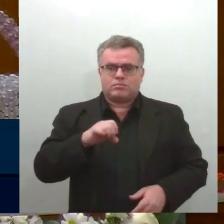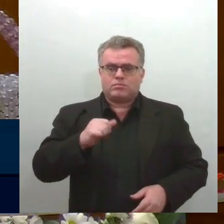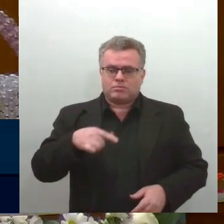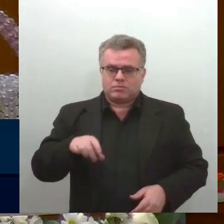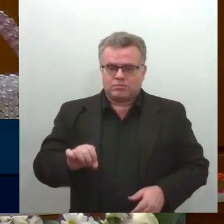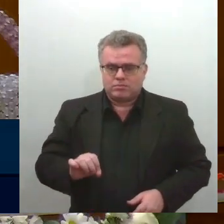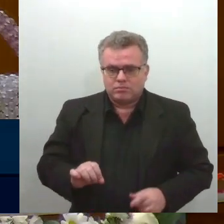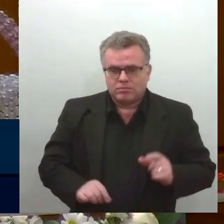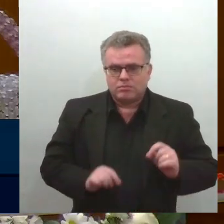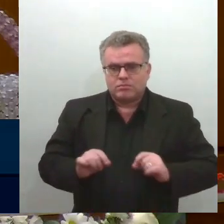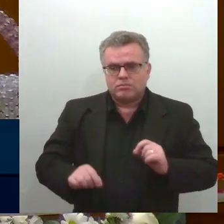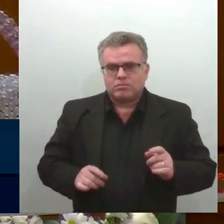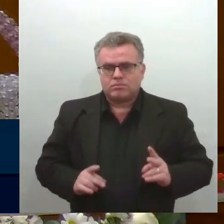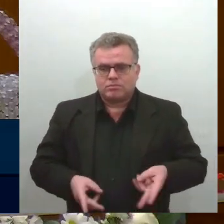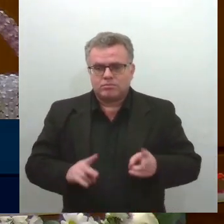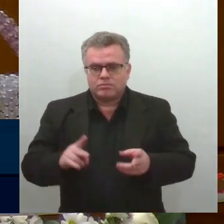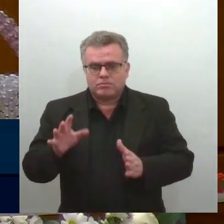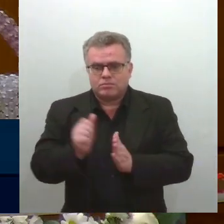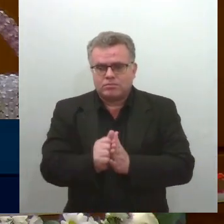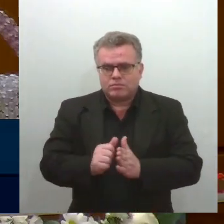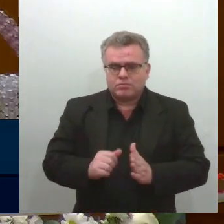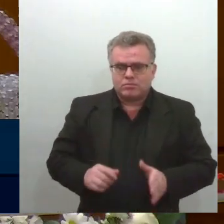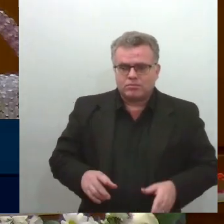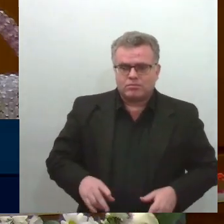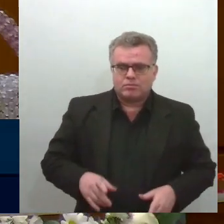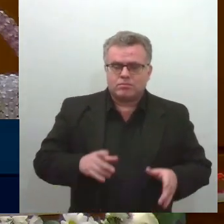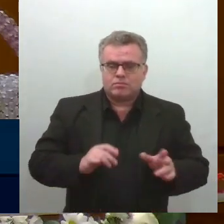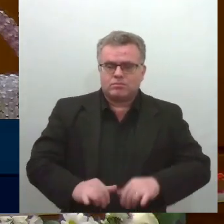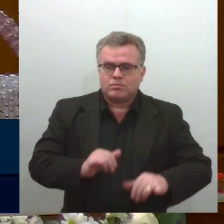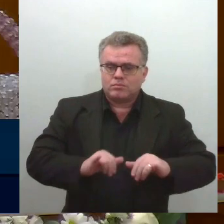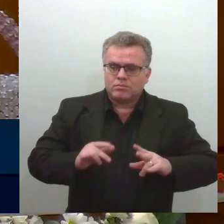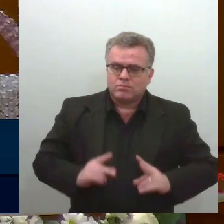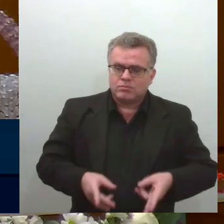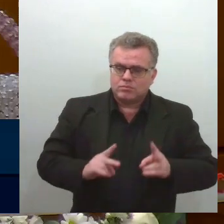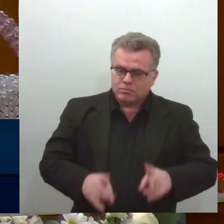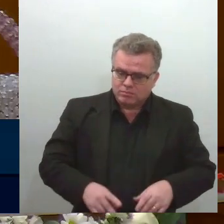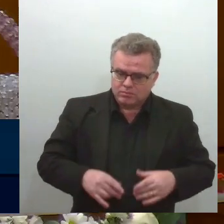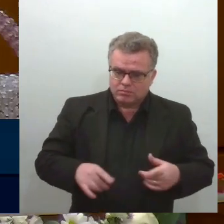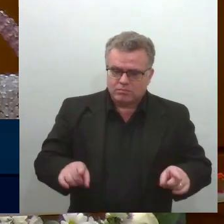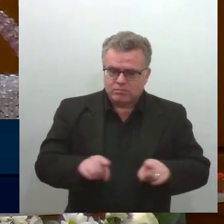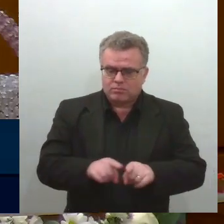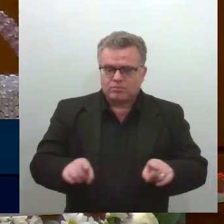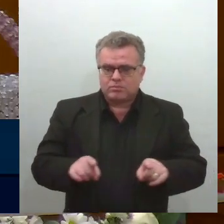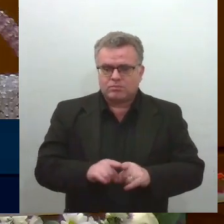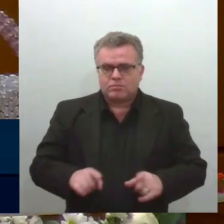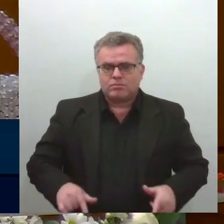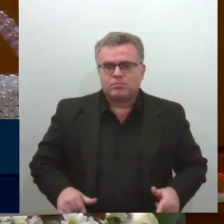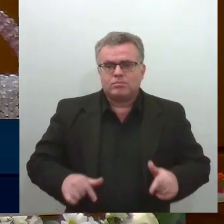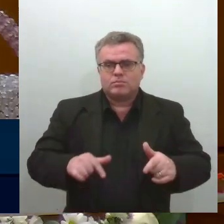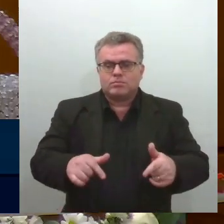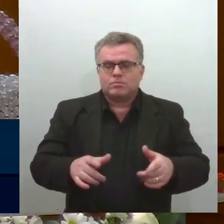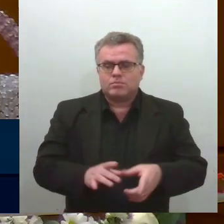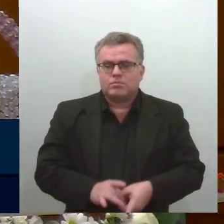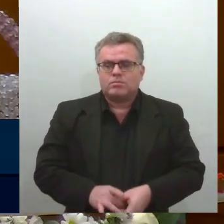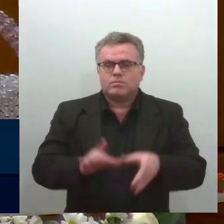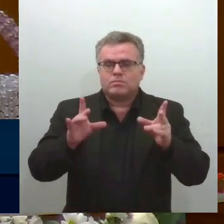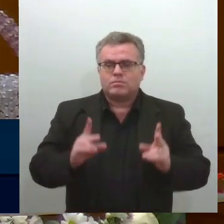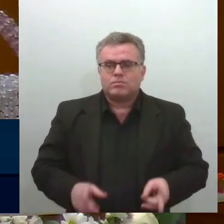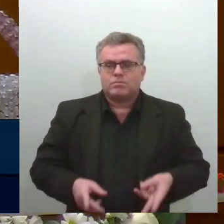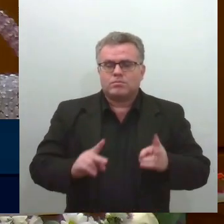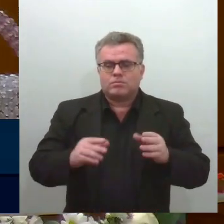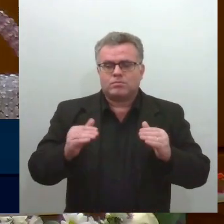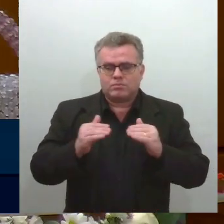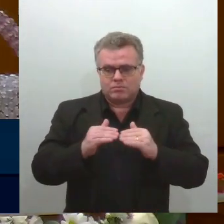história da comunicação do Estado e também na busca por democracia, com respeito à diversidade e